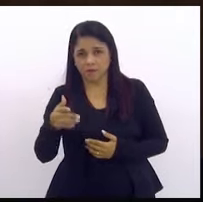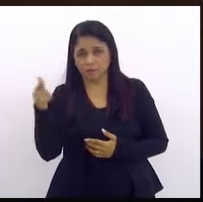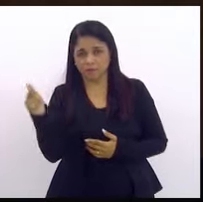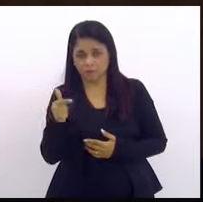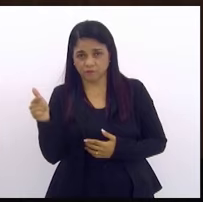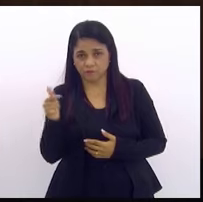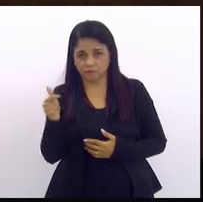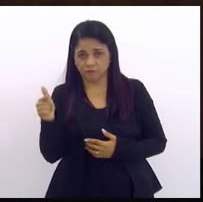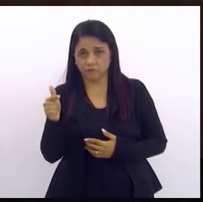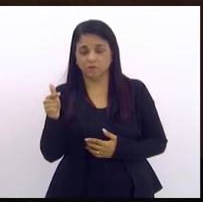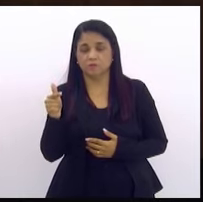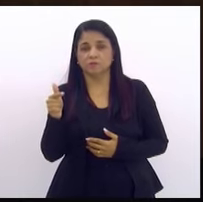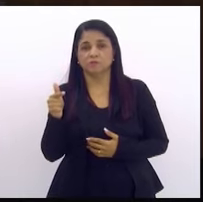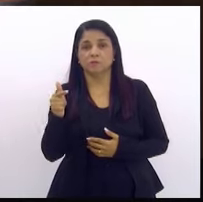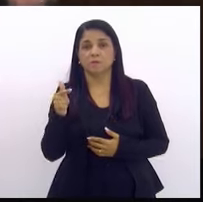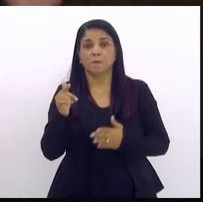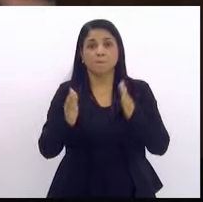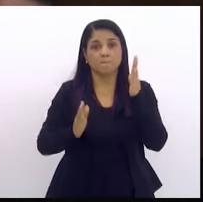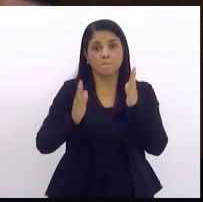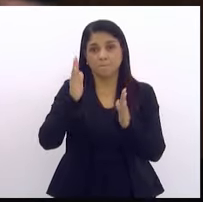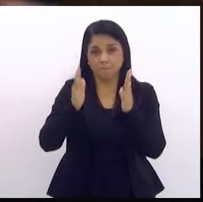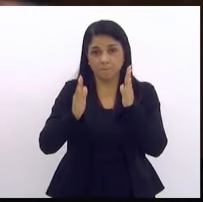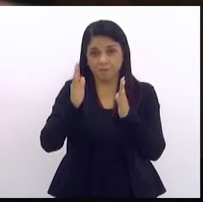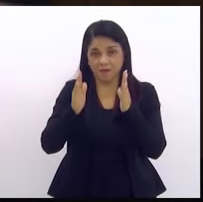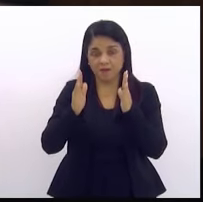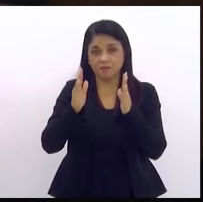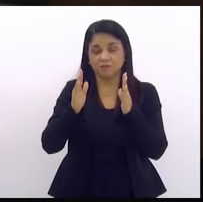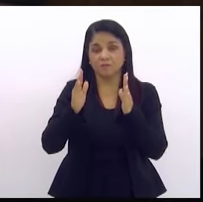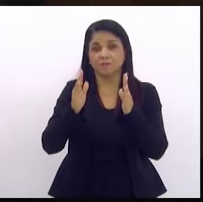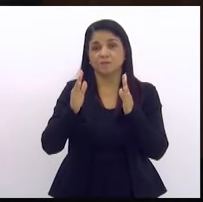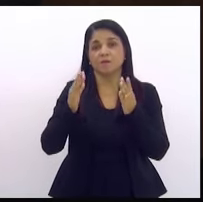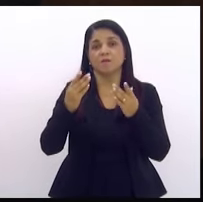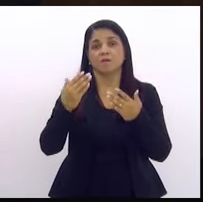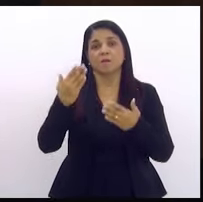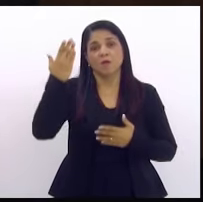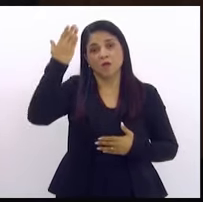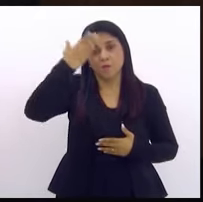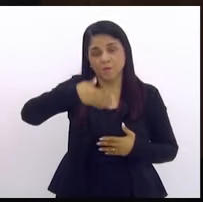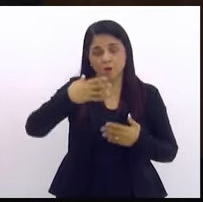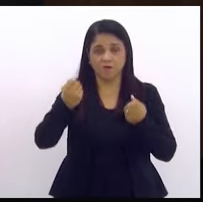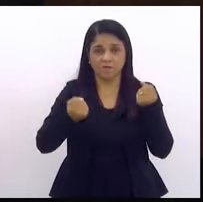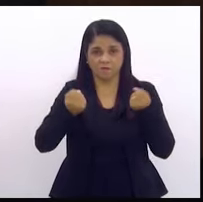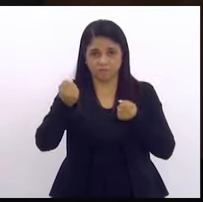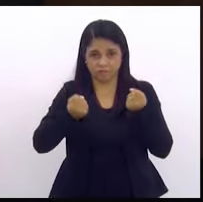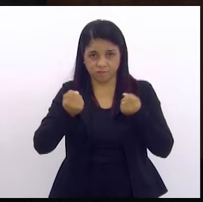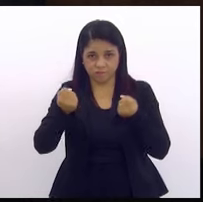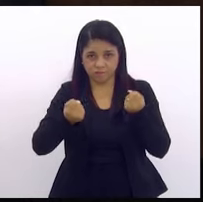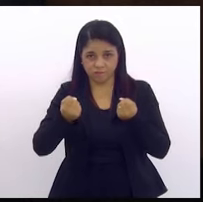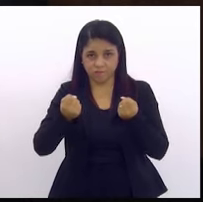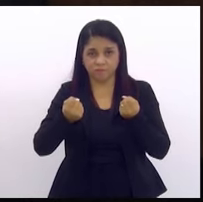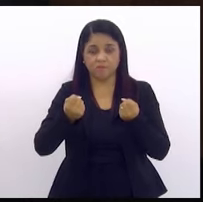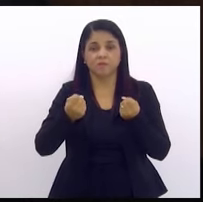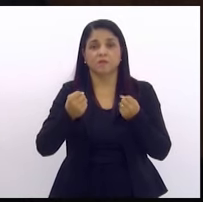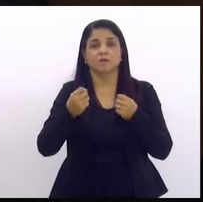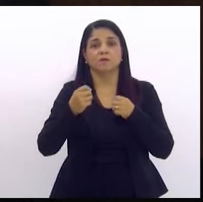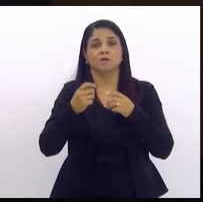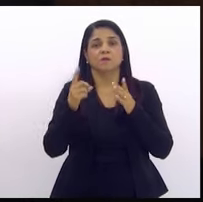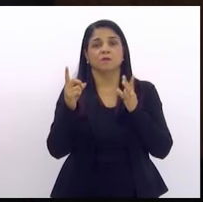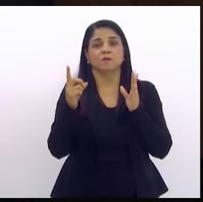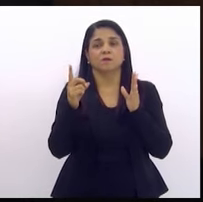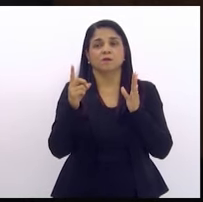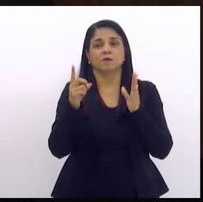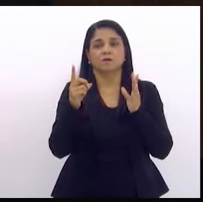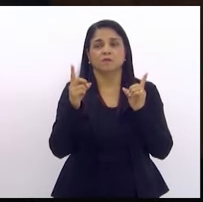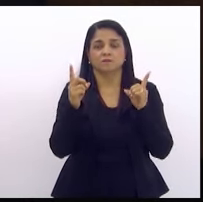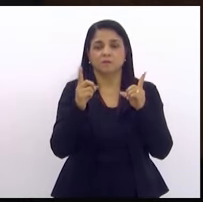6484-A/2022, que estabelece prazo para a realização de prova prática de direção veicular realizada pelo Departamento só do número, Trânsito só número, do